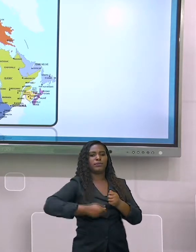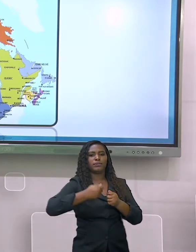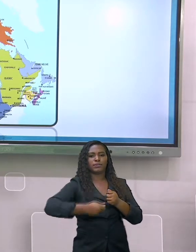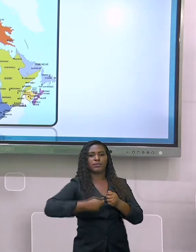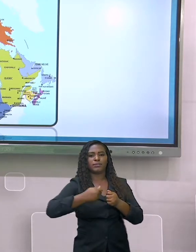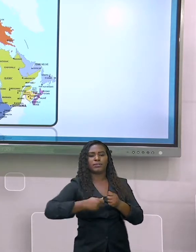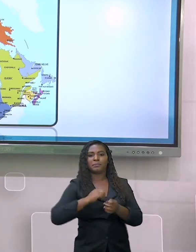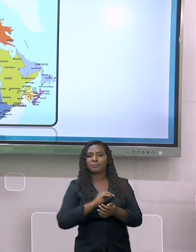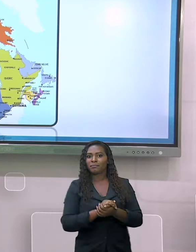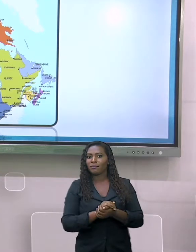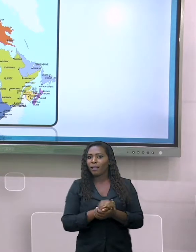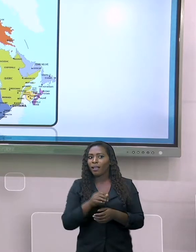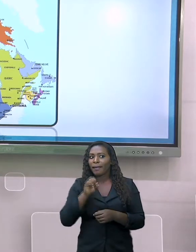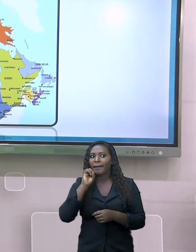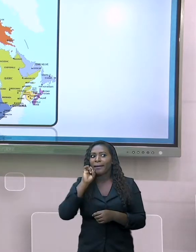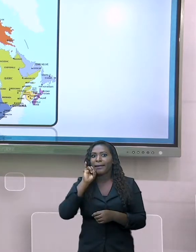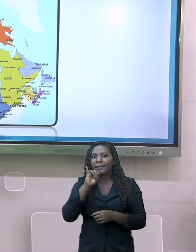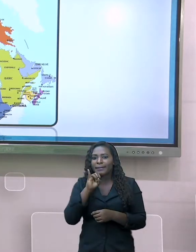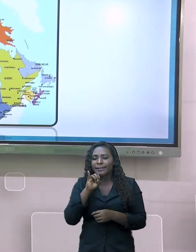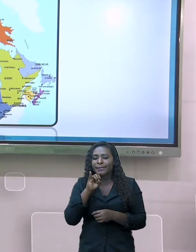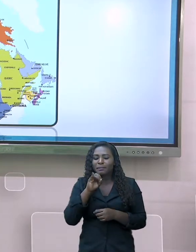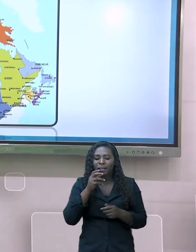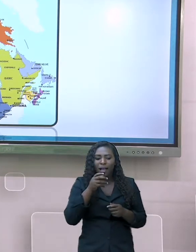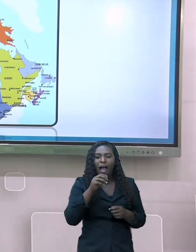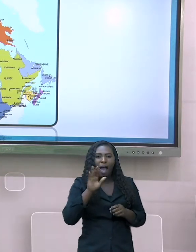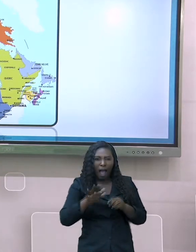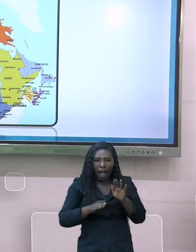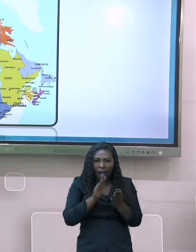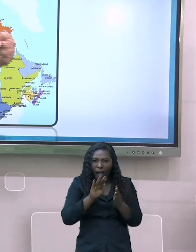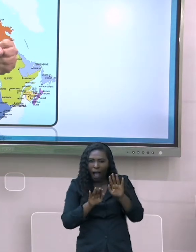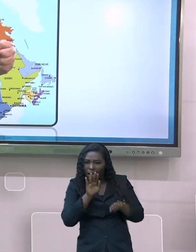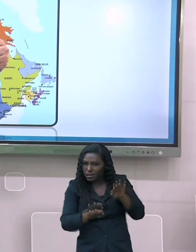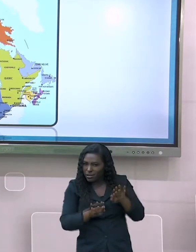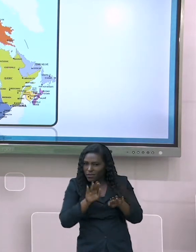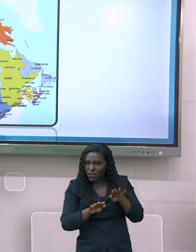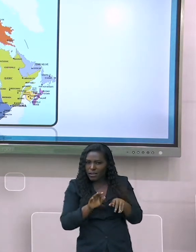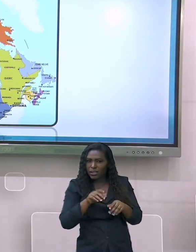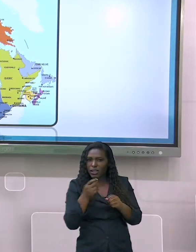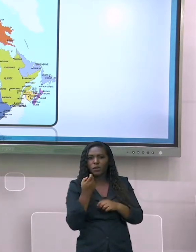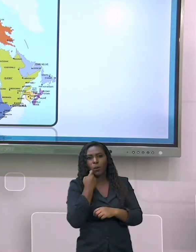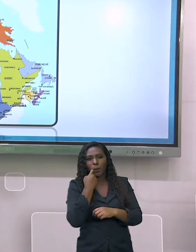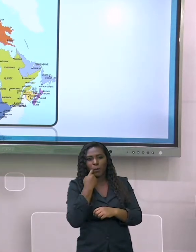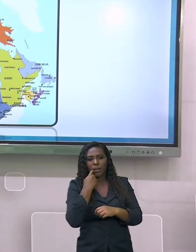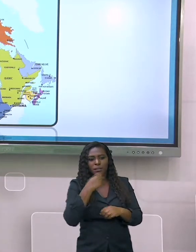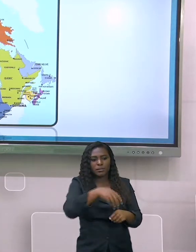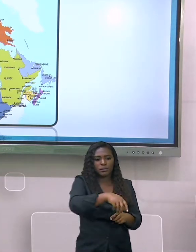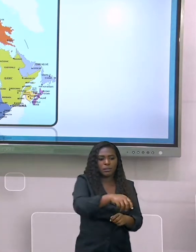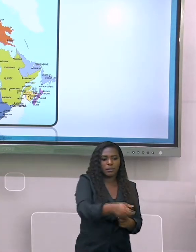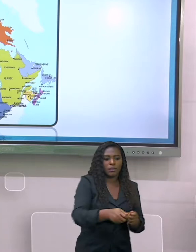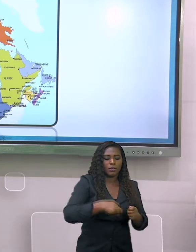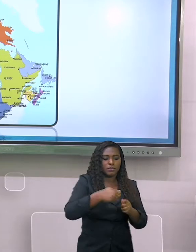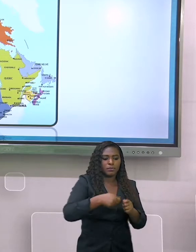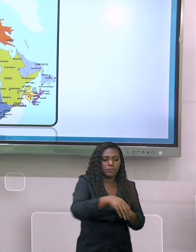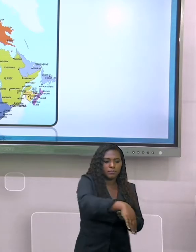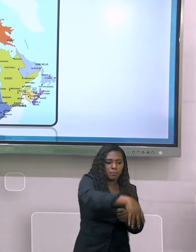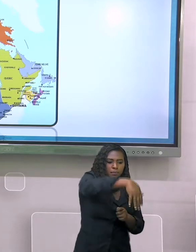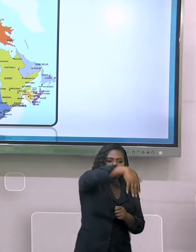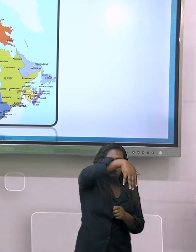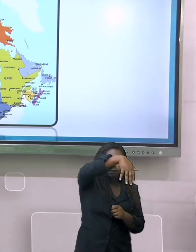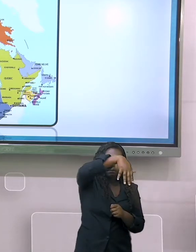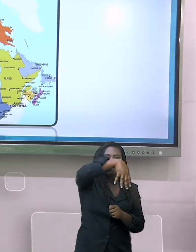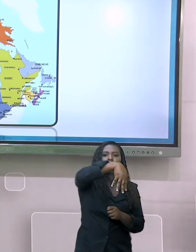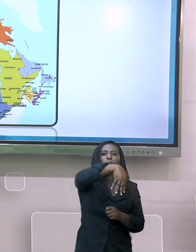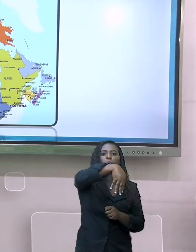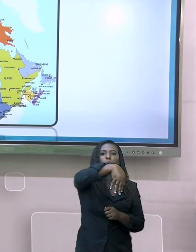não estava congelado, não. Mas se quisesse congelar, era só chegar fora do iglu. Não demorava muito tempo, não.